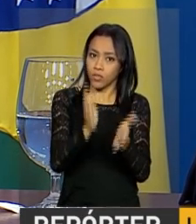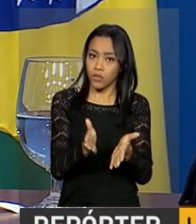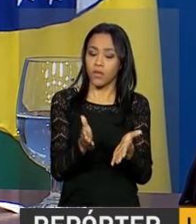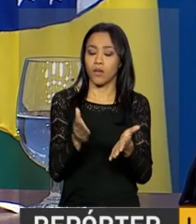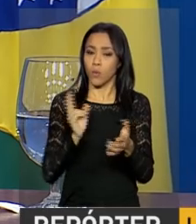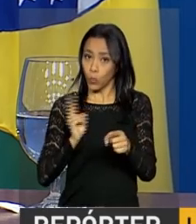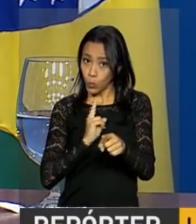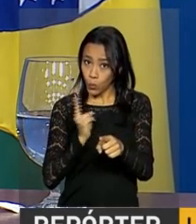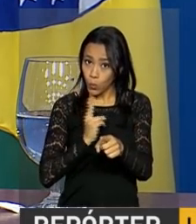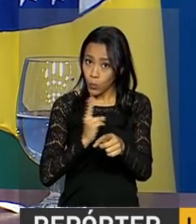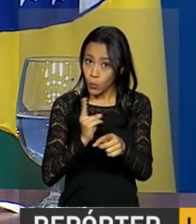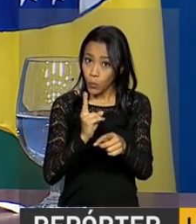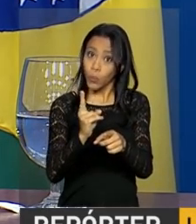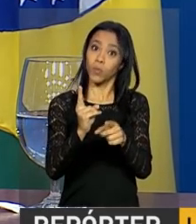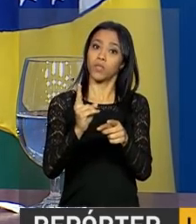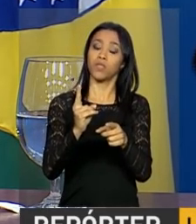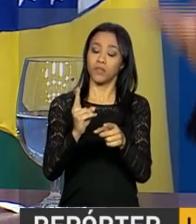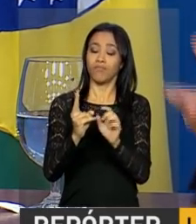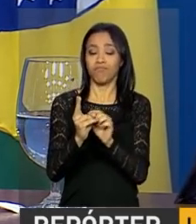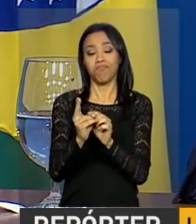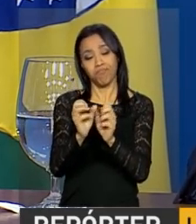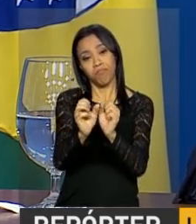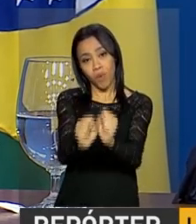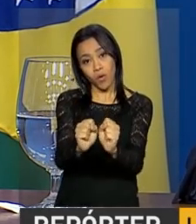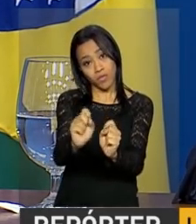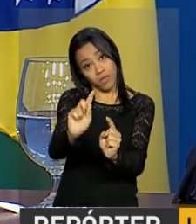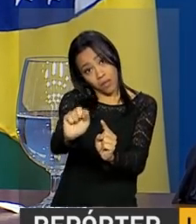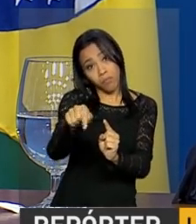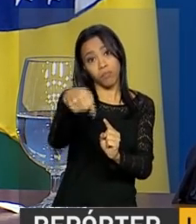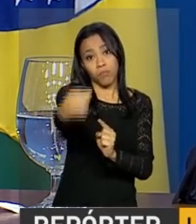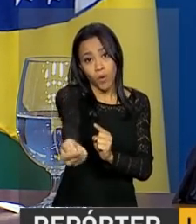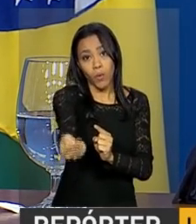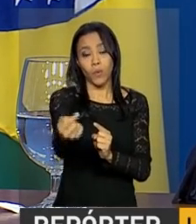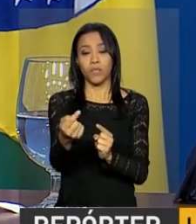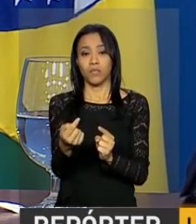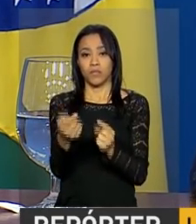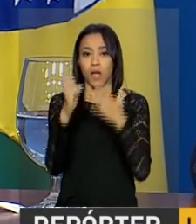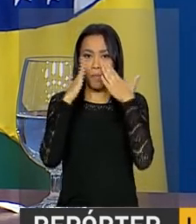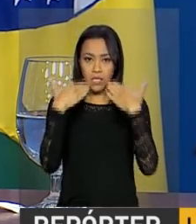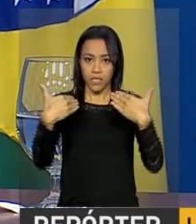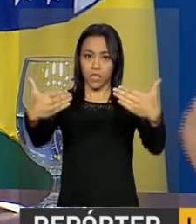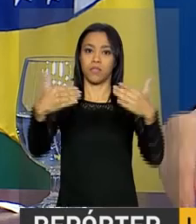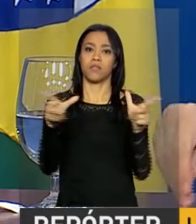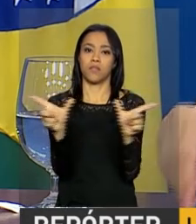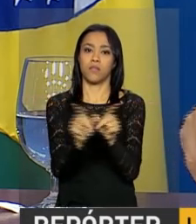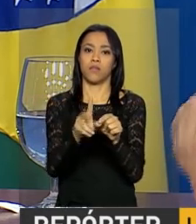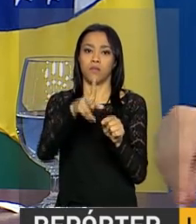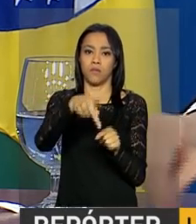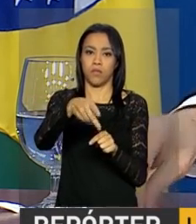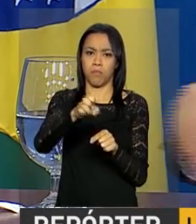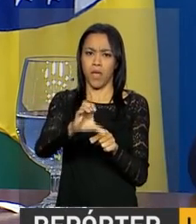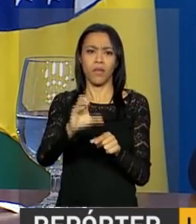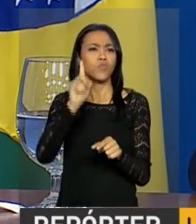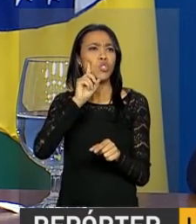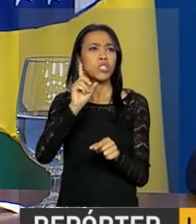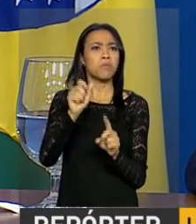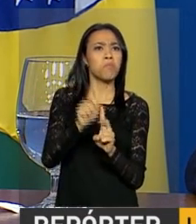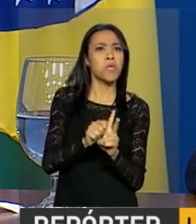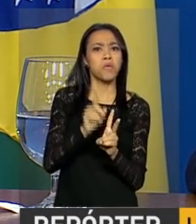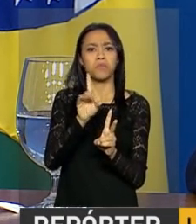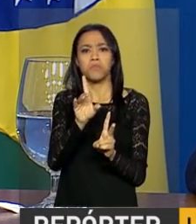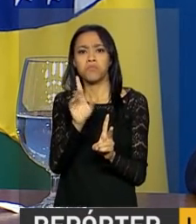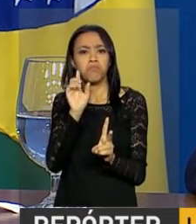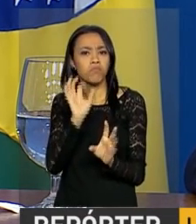a nossa expectativa, pode ser até depois da apresentação da PEC. Não temos aí data, prazo